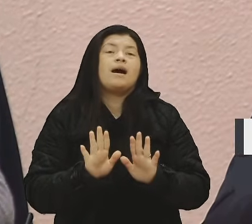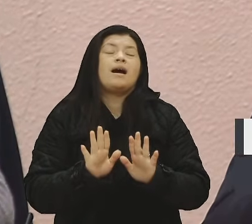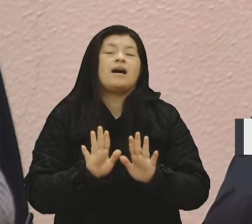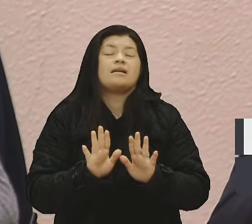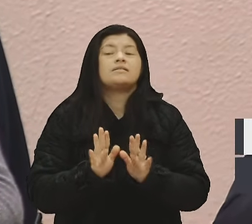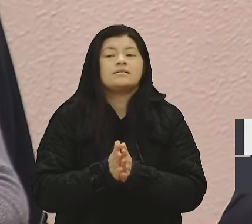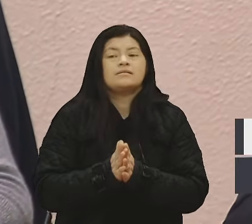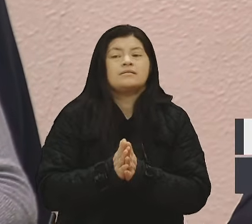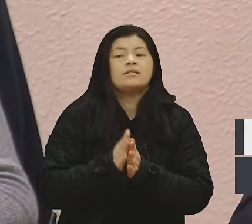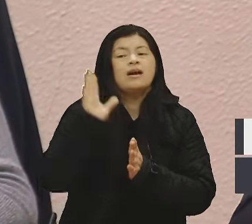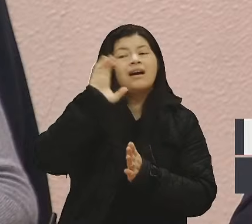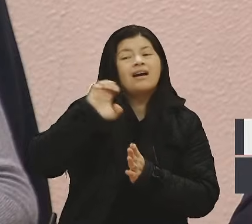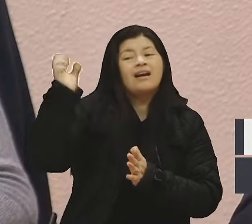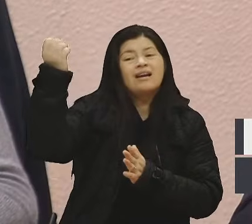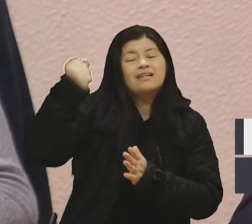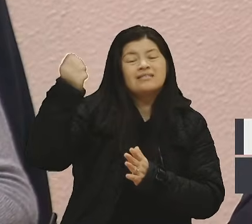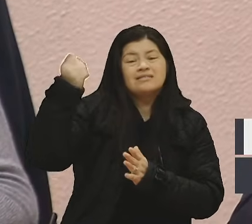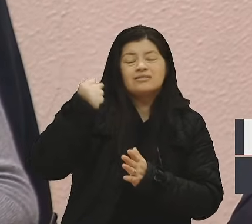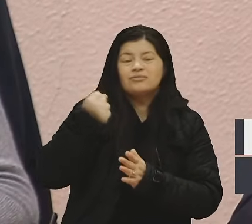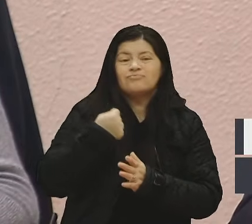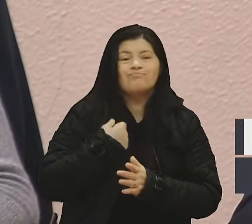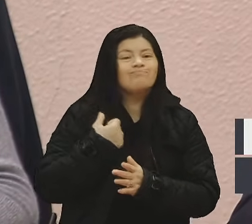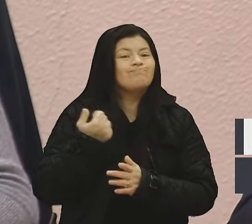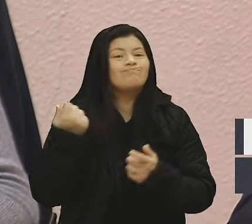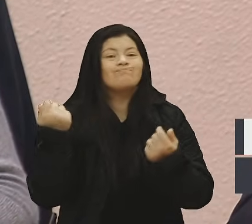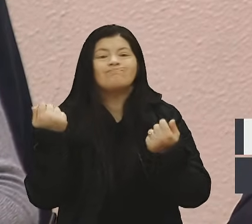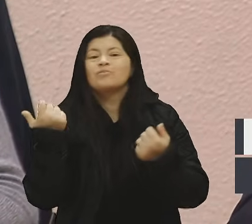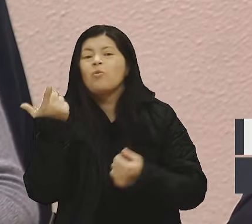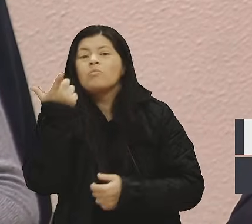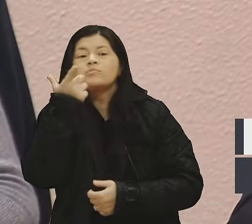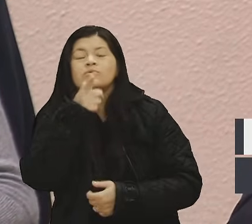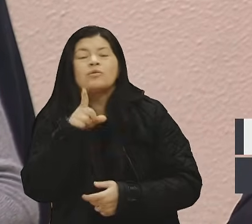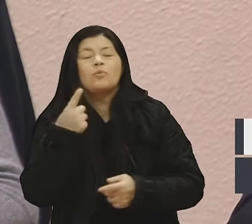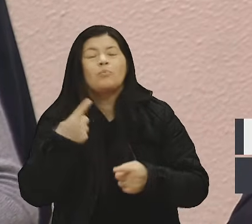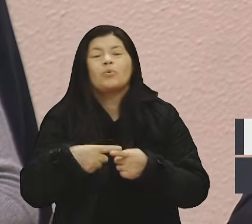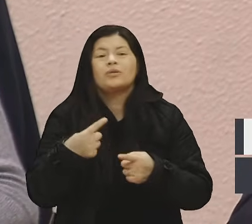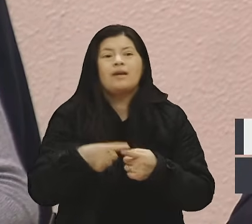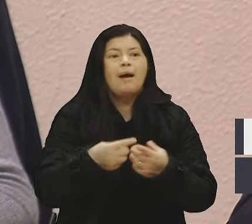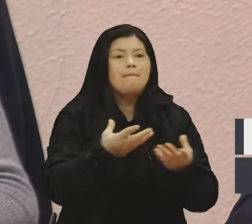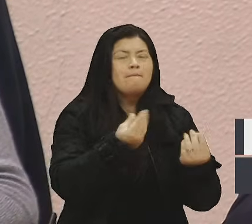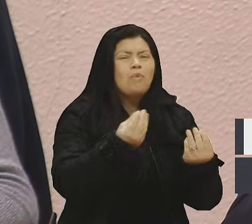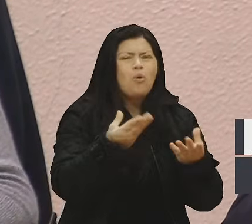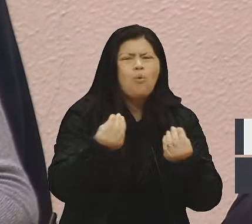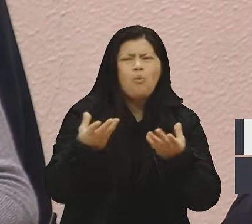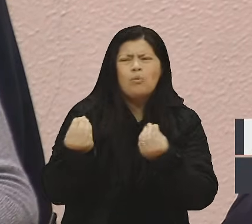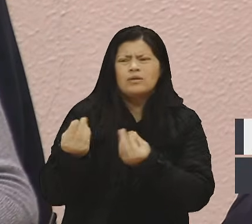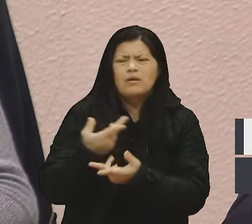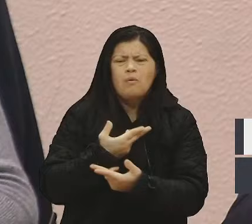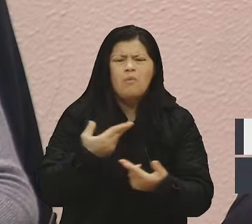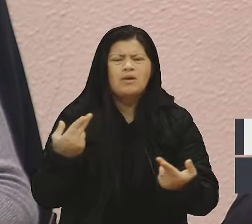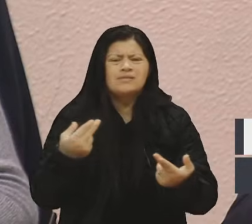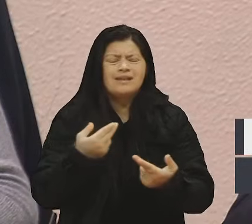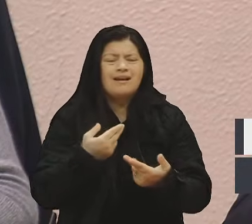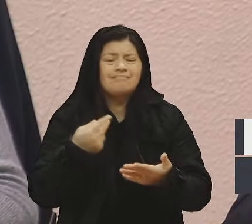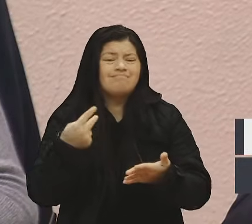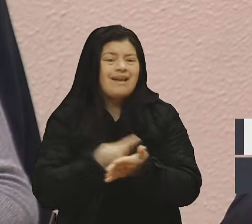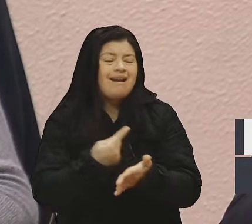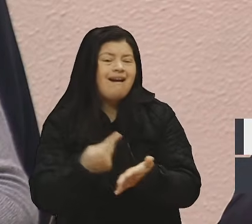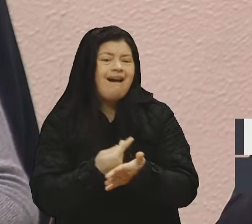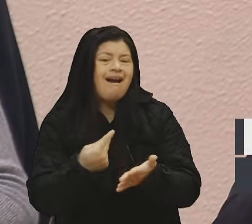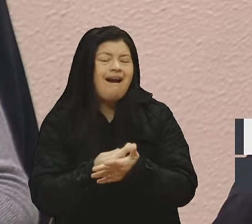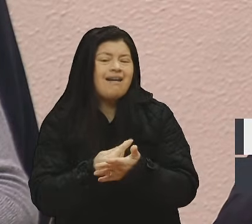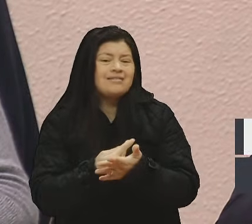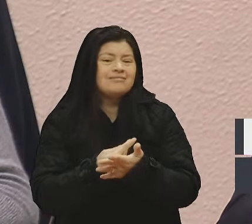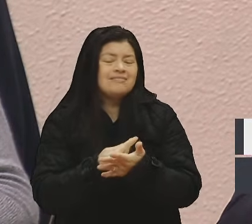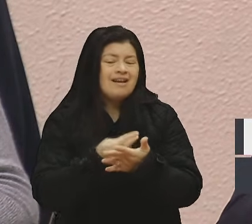São Paulo Parcerias não me permitem. Porque a quantidade de absurdos que eu descobri fazendo análise dos documentos é